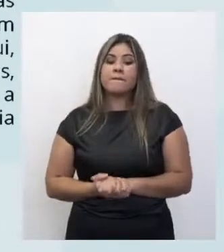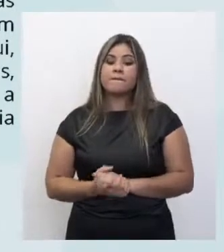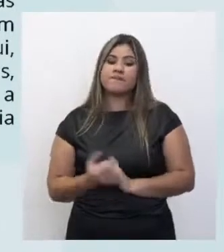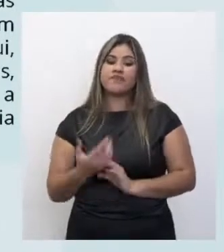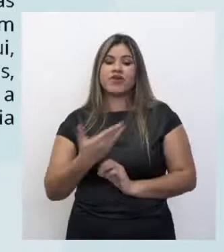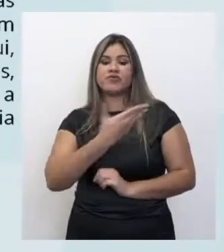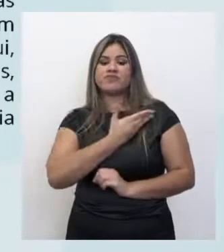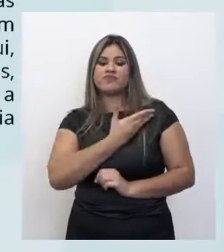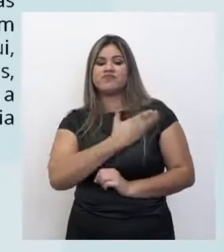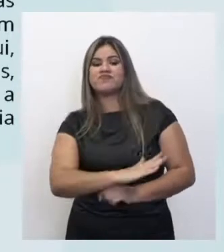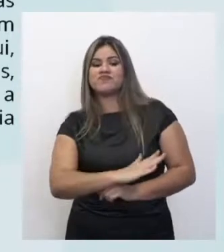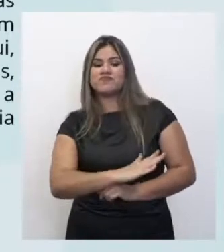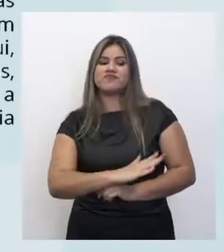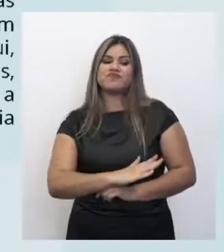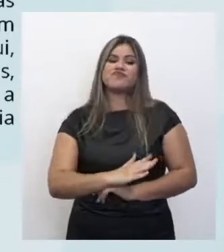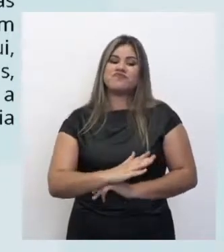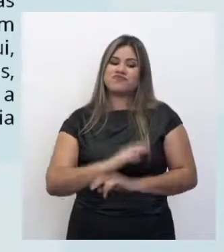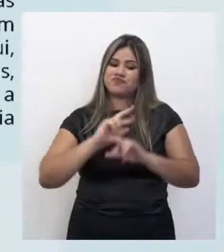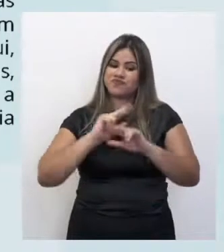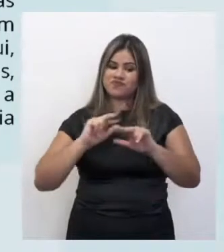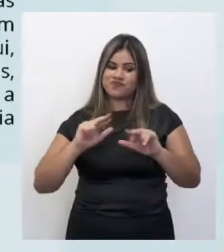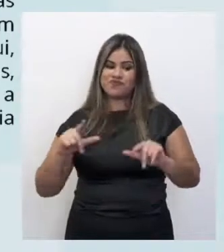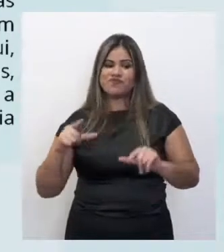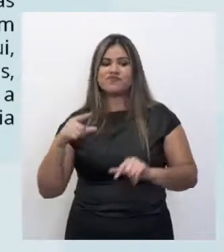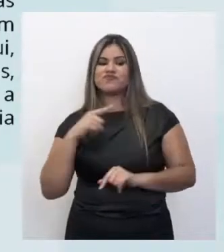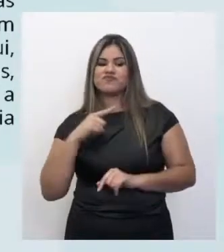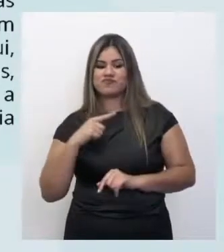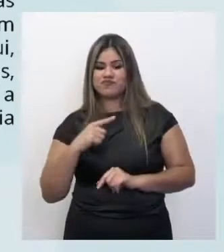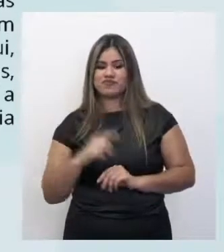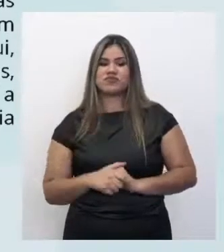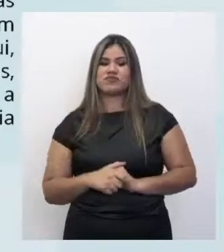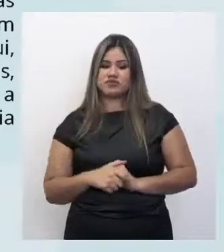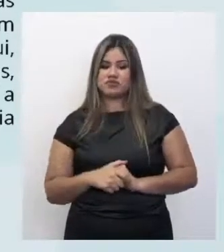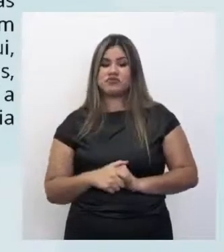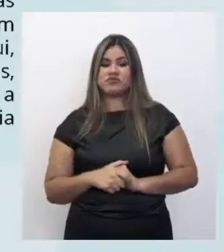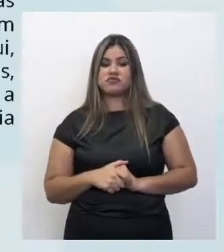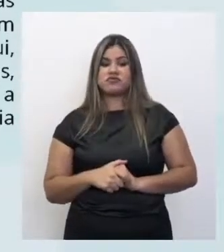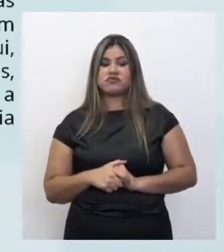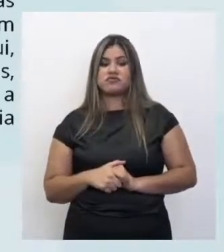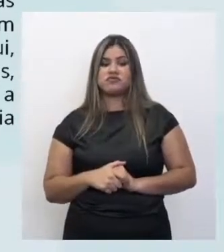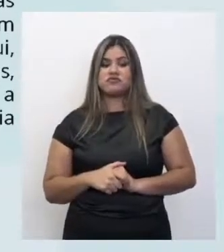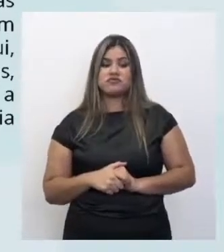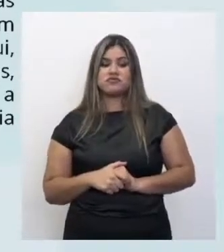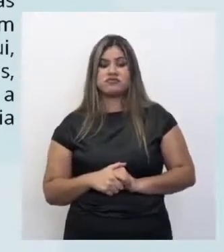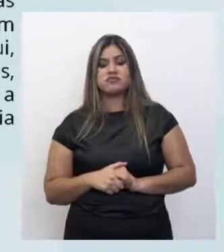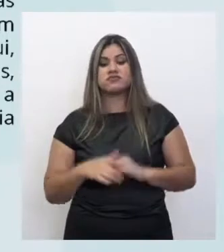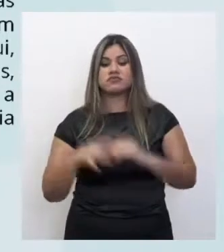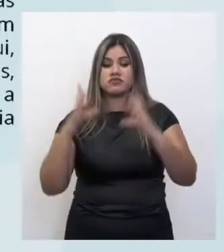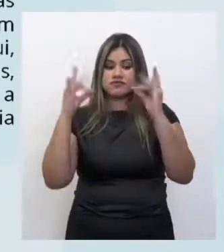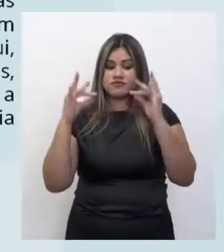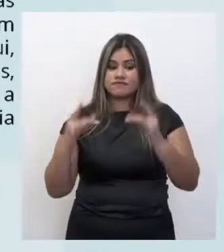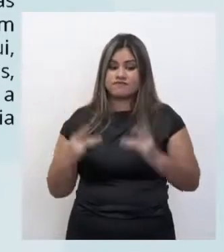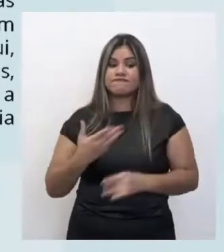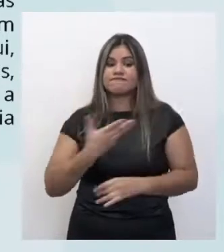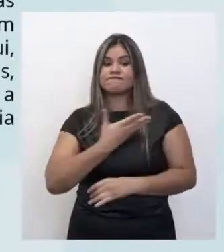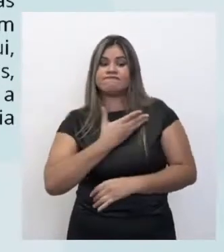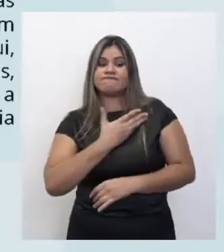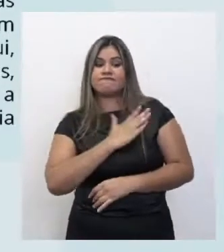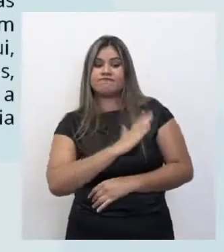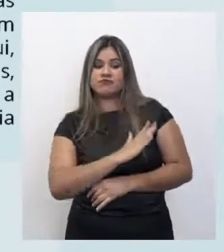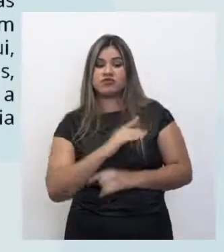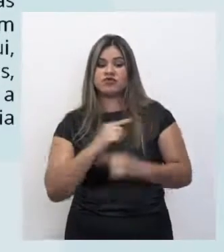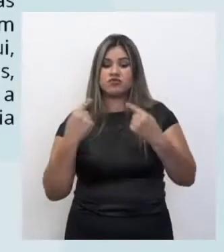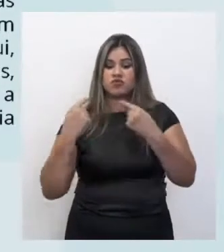racismo, racism, né? Tem várias palavras que a gente pode usar aí com esse sufixo ism. A gente usa para descrever a discriminação,